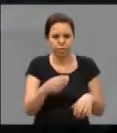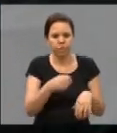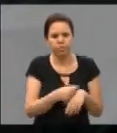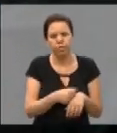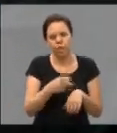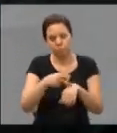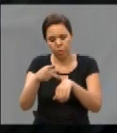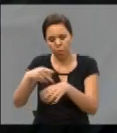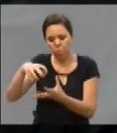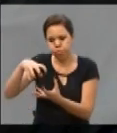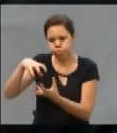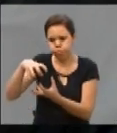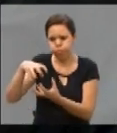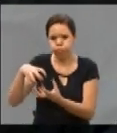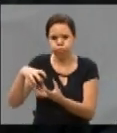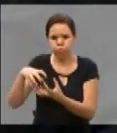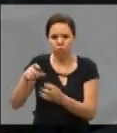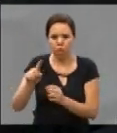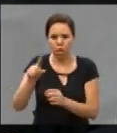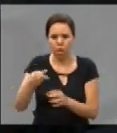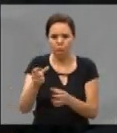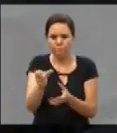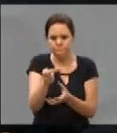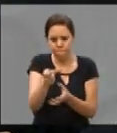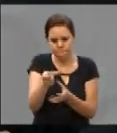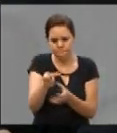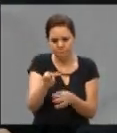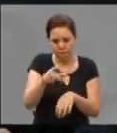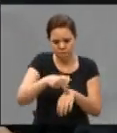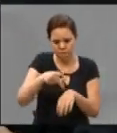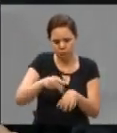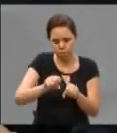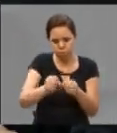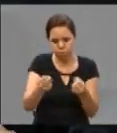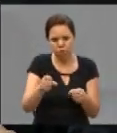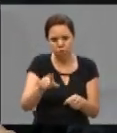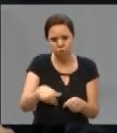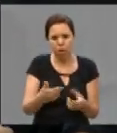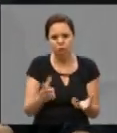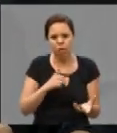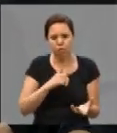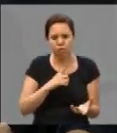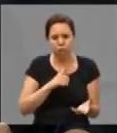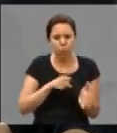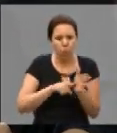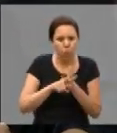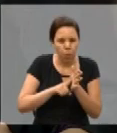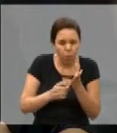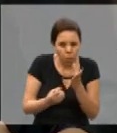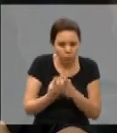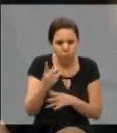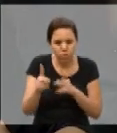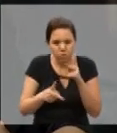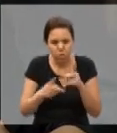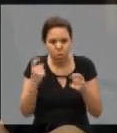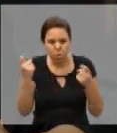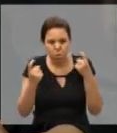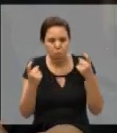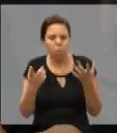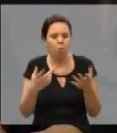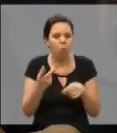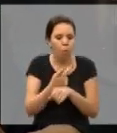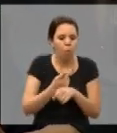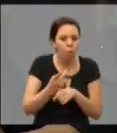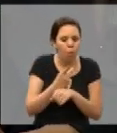desse asteroide, e essas pedras são pedaços desse asteroide, né? E aí existe toda uma conspiração das pessoas procurarem por